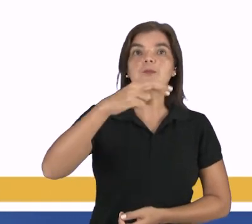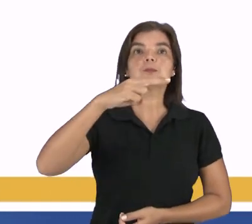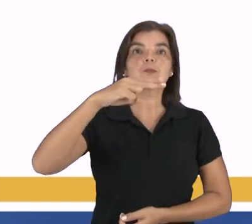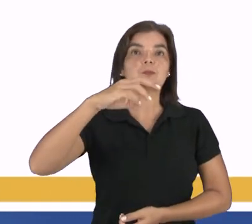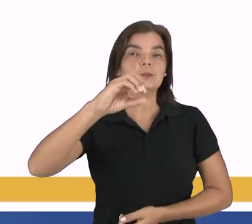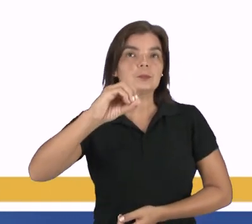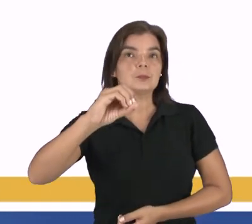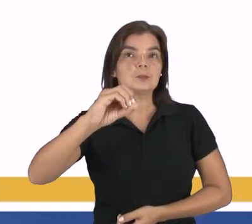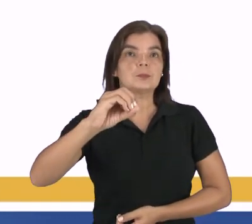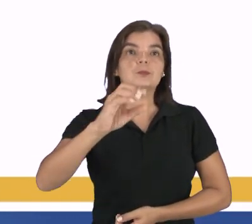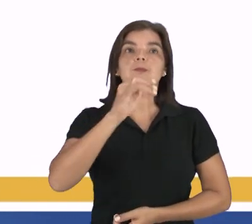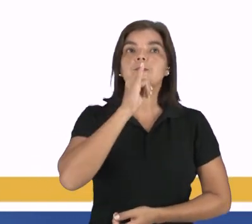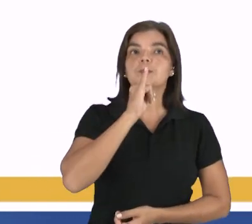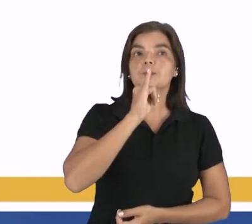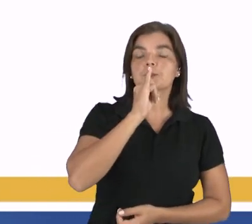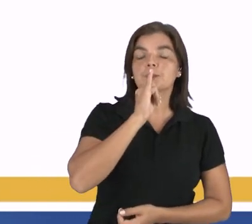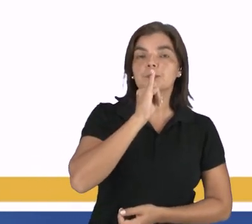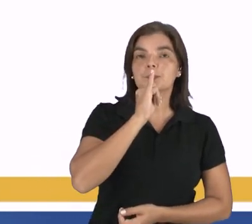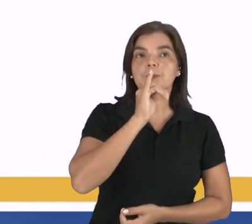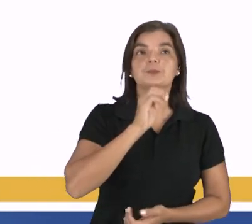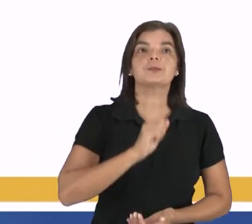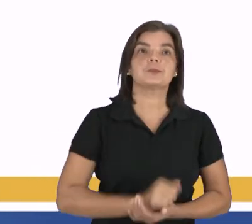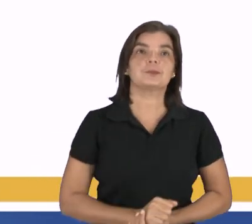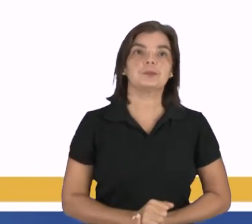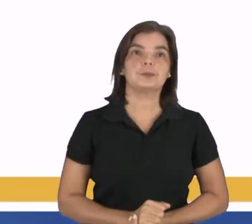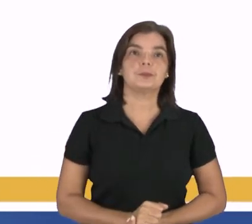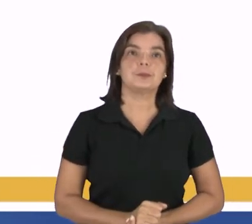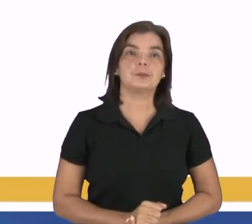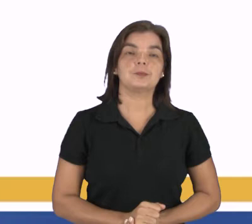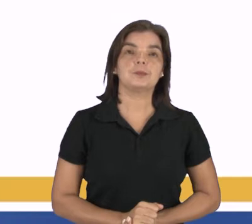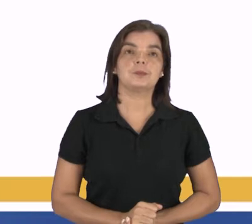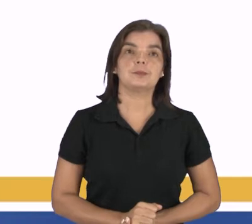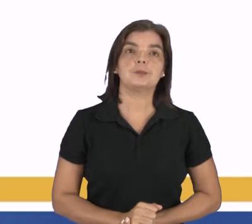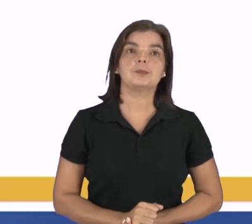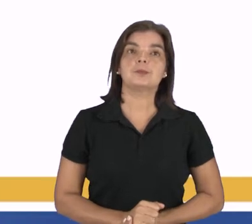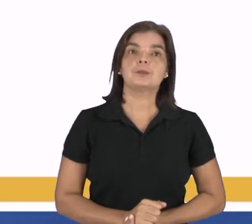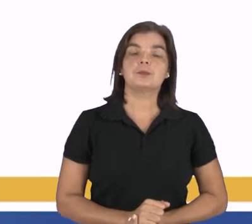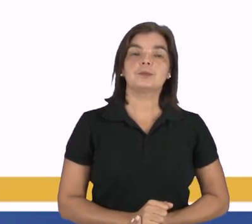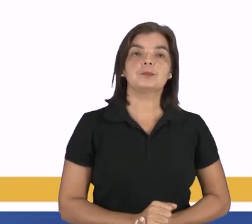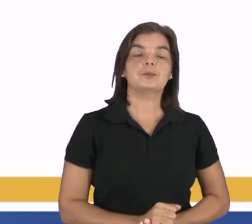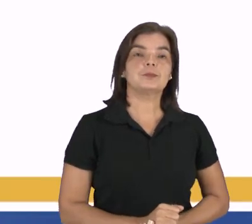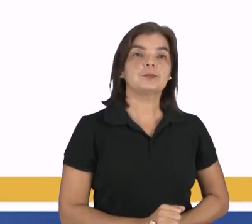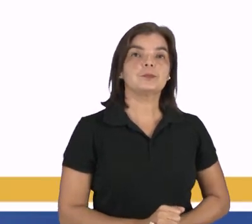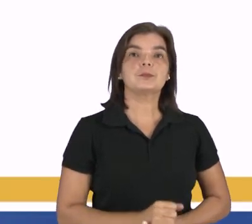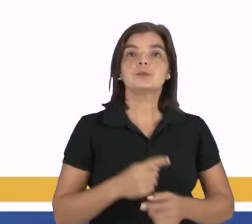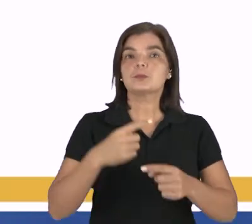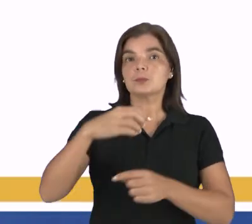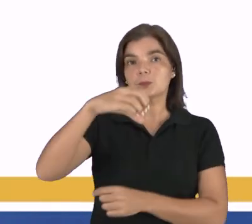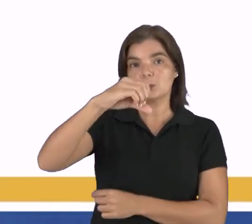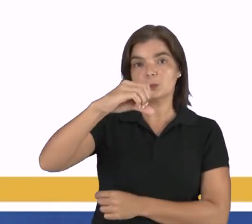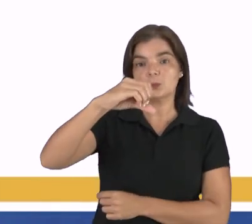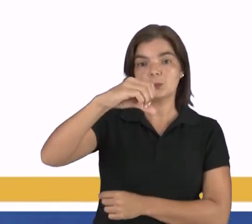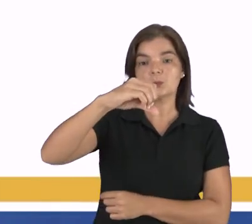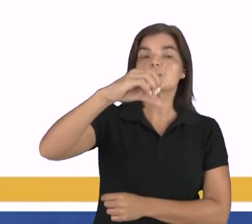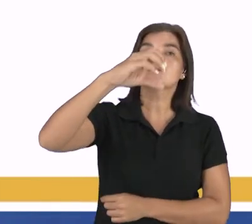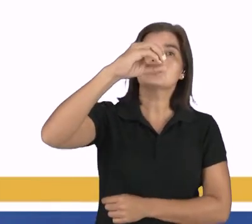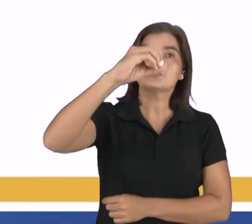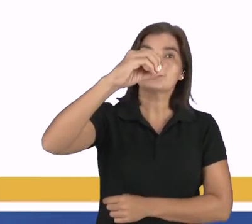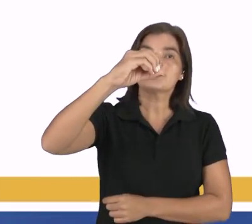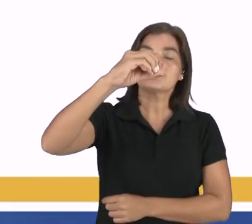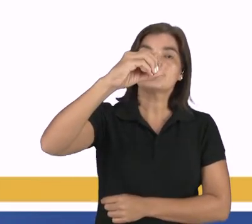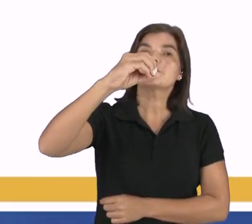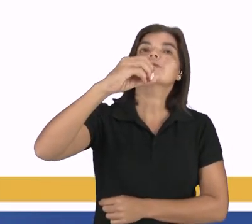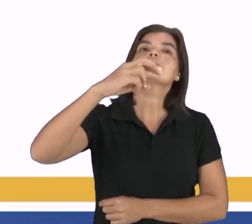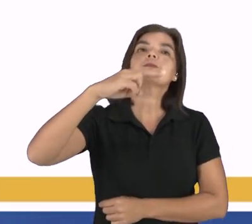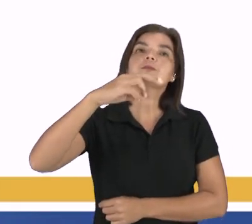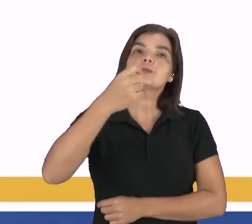9 igual a 0, e aí vem o porquê, que o 9 elevado a 0,